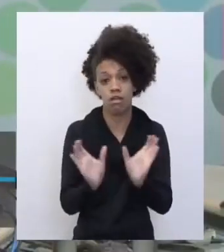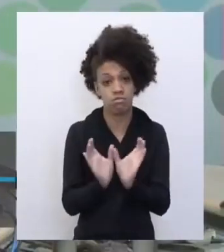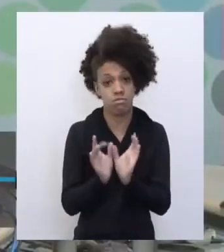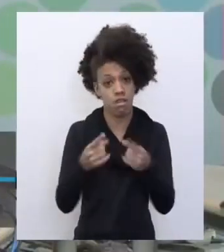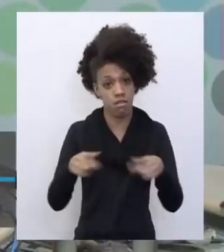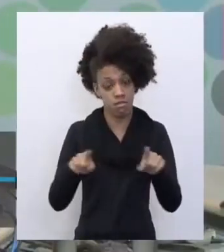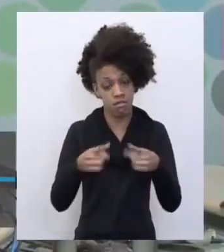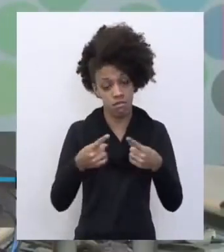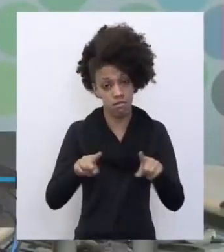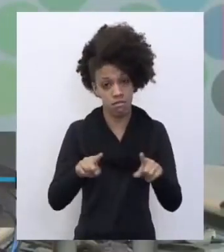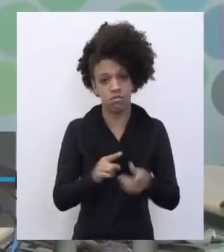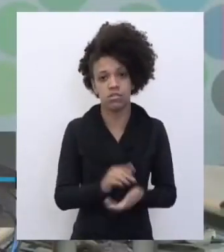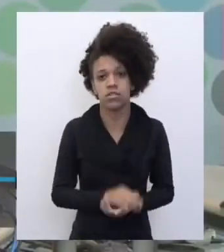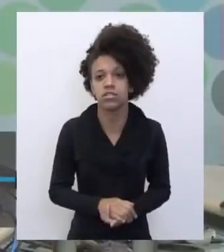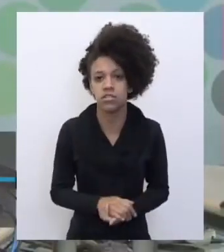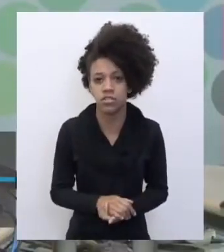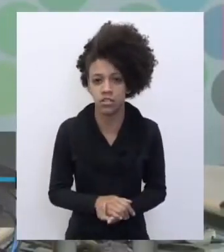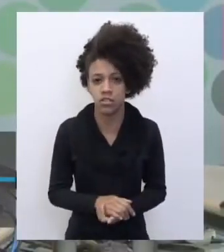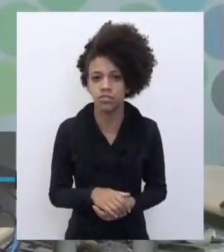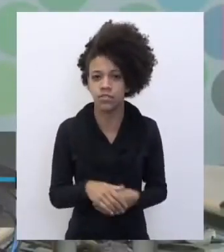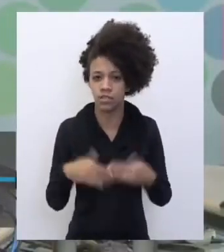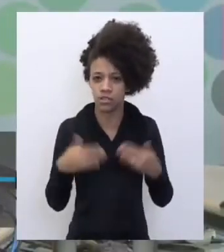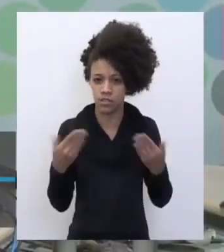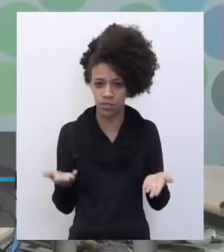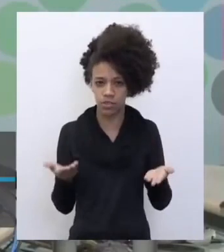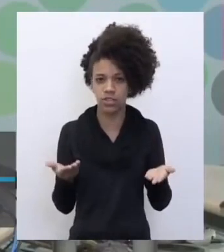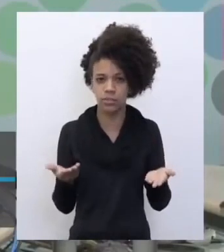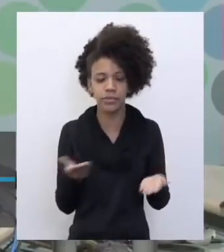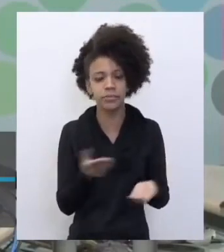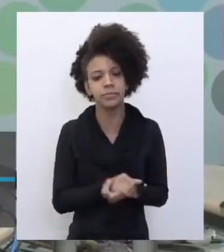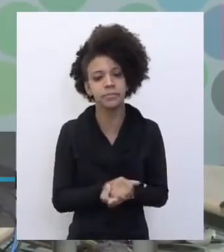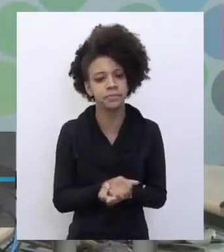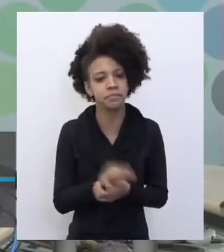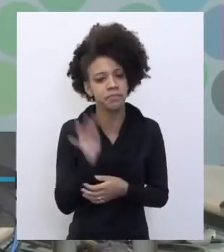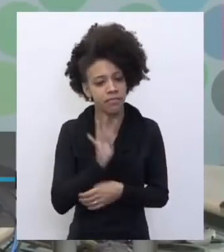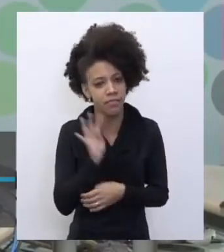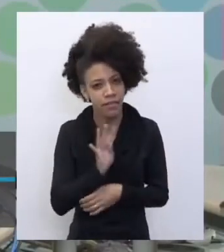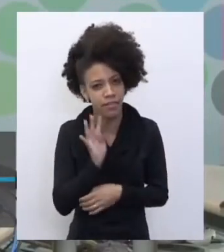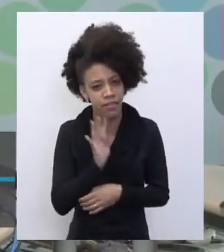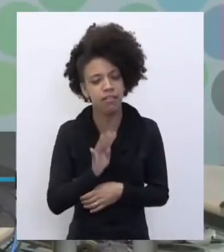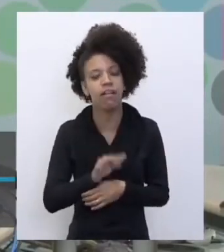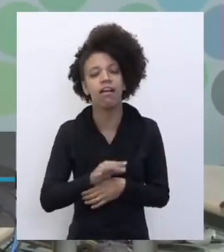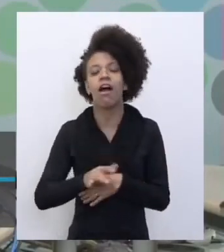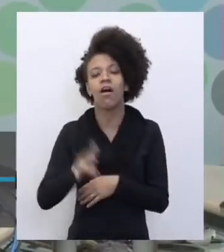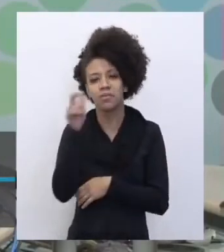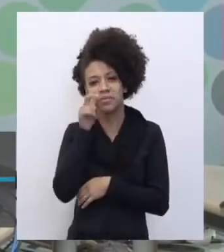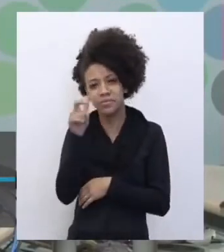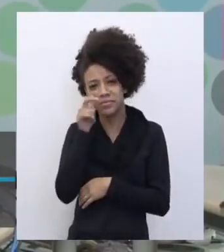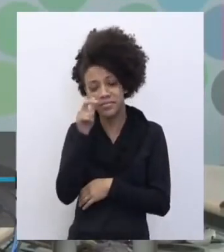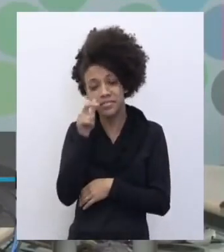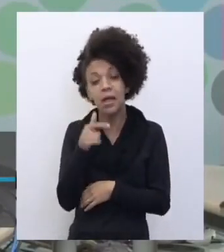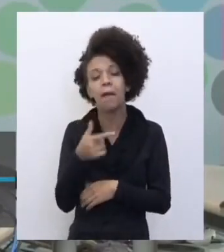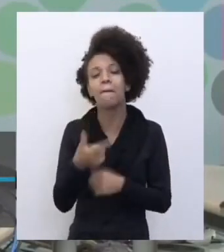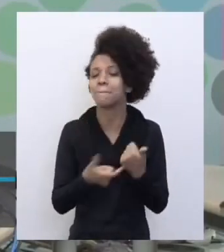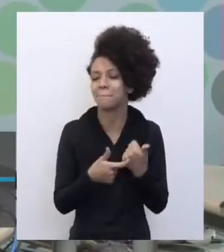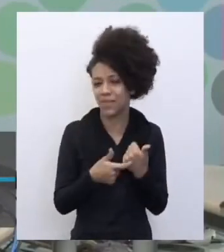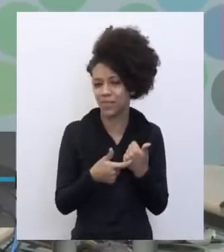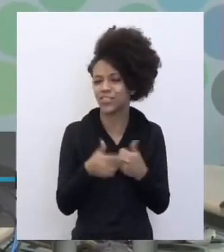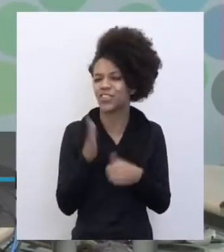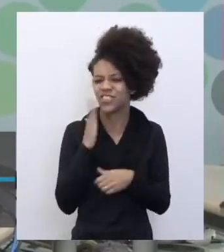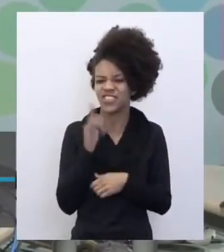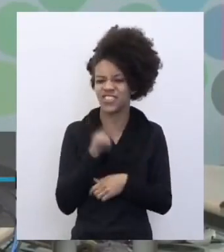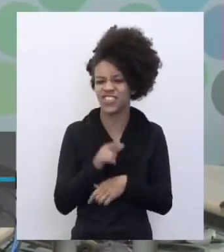Coldplay. É sensacional, gente. Eu gostaria muito que vocês assistissem, porque é para curtir. Eu sei que vocês